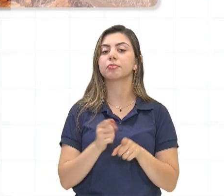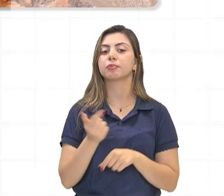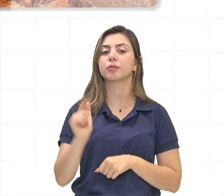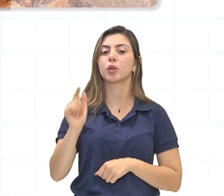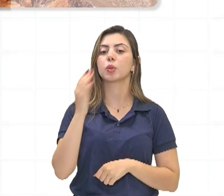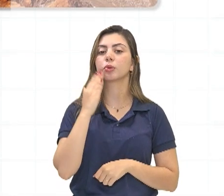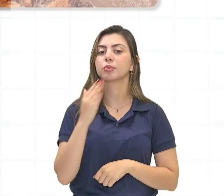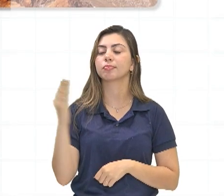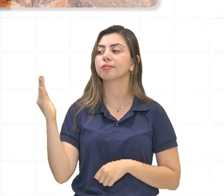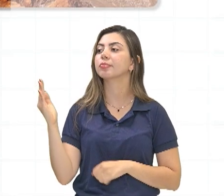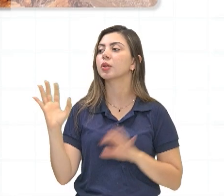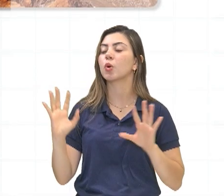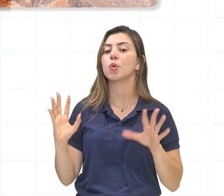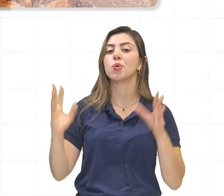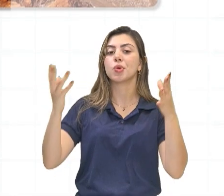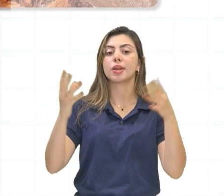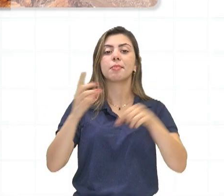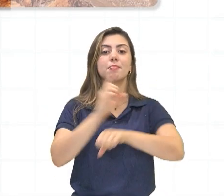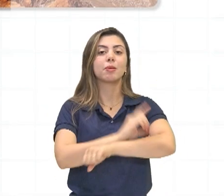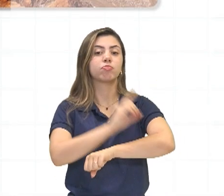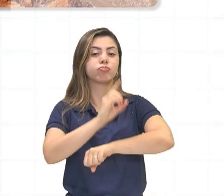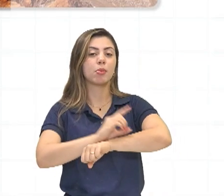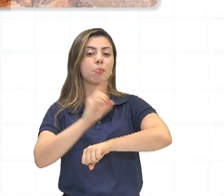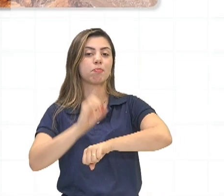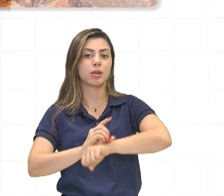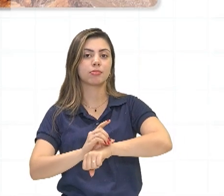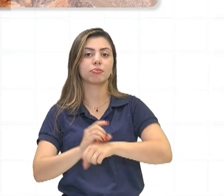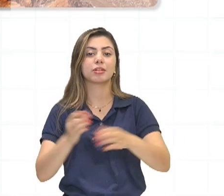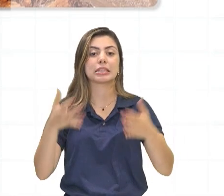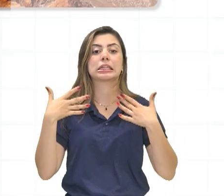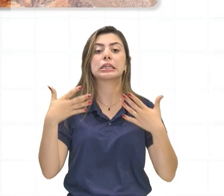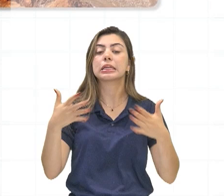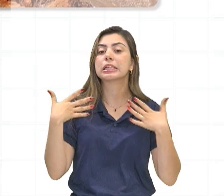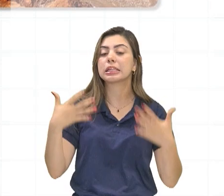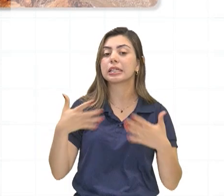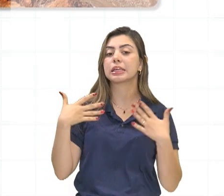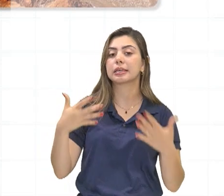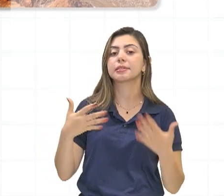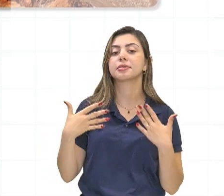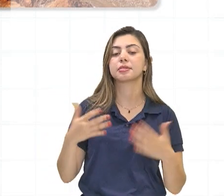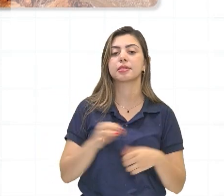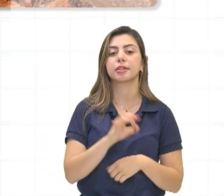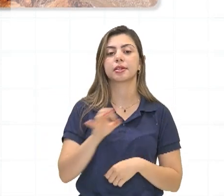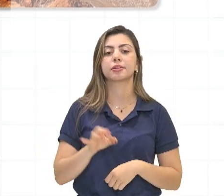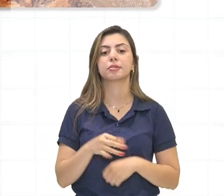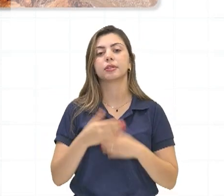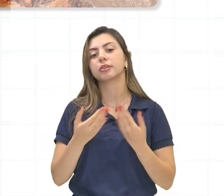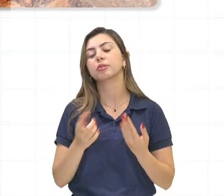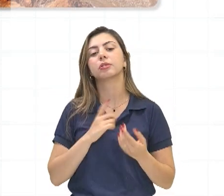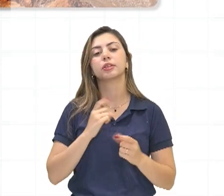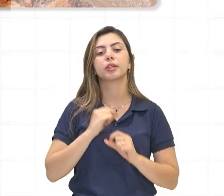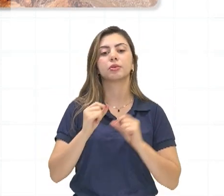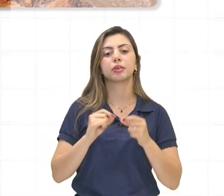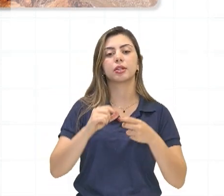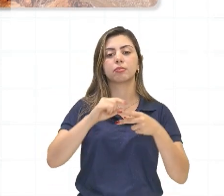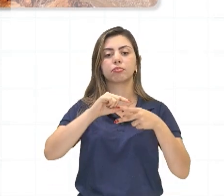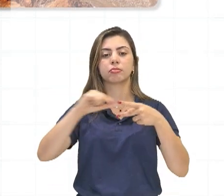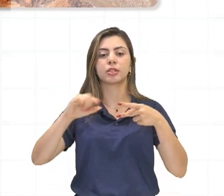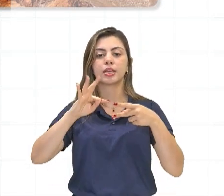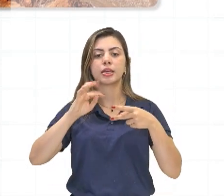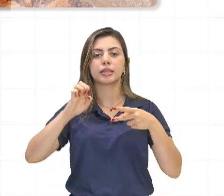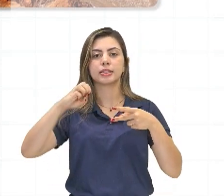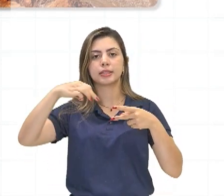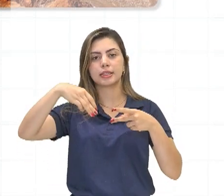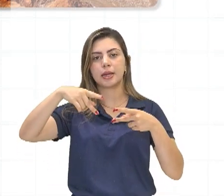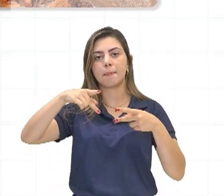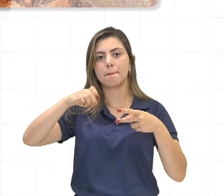desértico, que é o que ocorre em áreas pontuais de média latitude, tanto na faixa temperada quanto na faixa